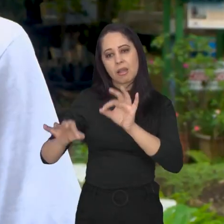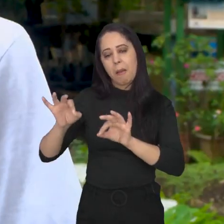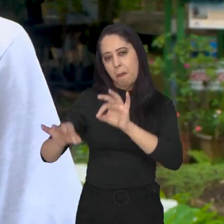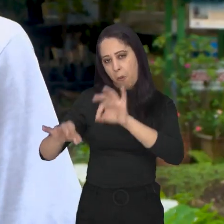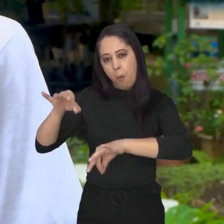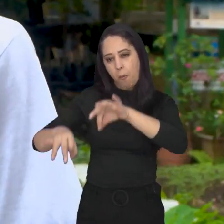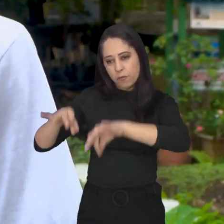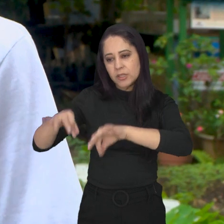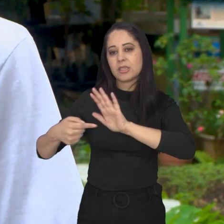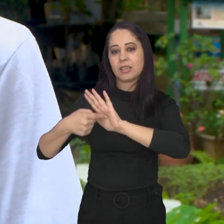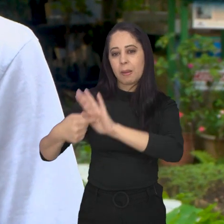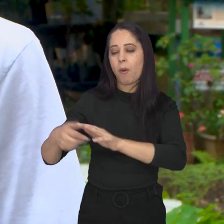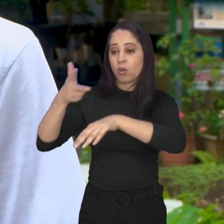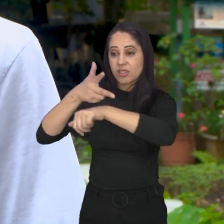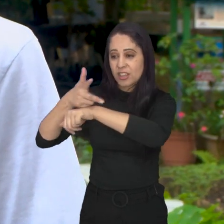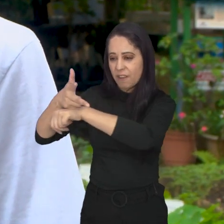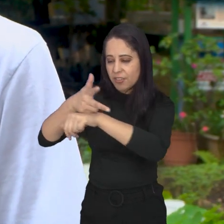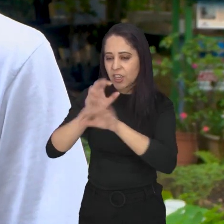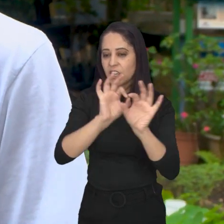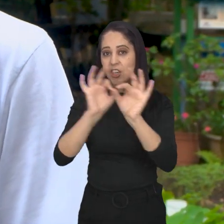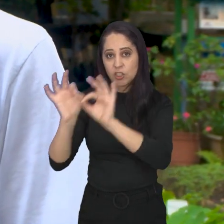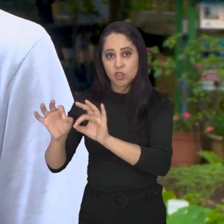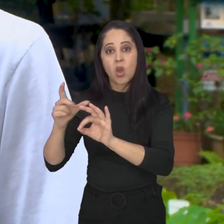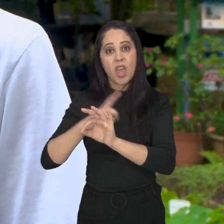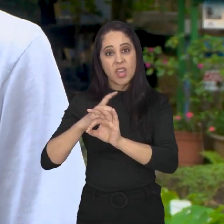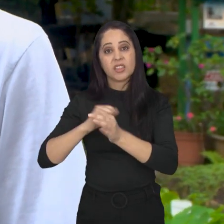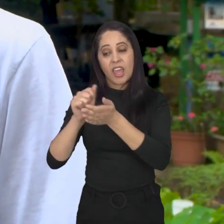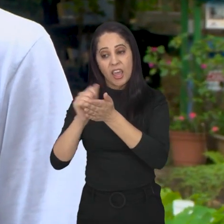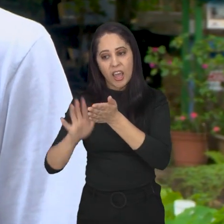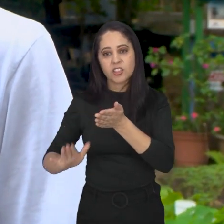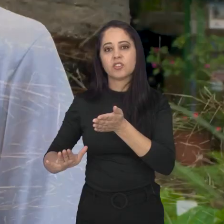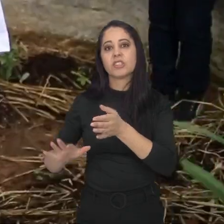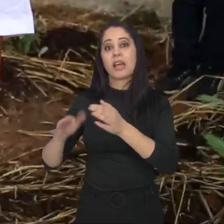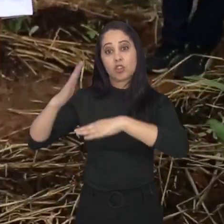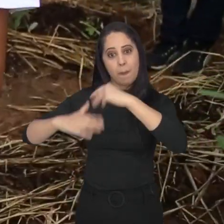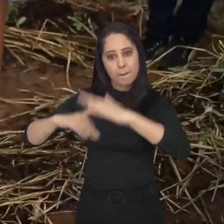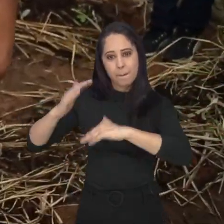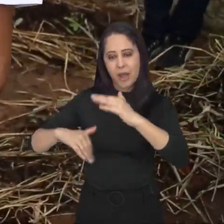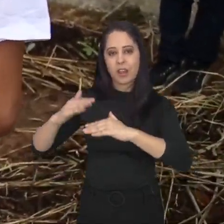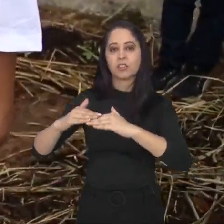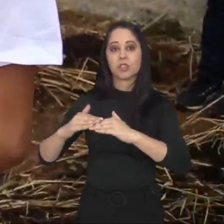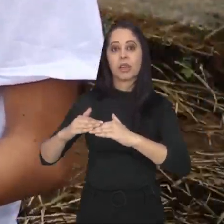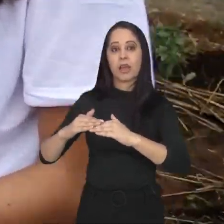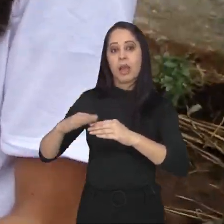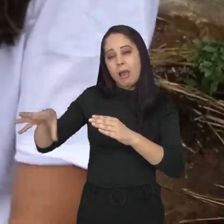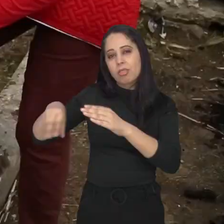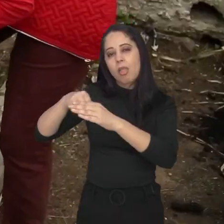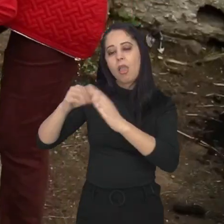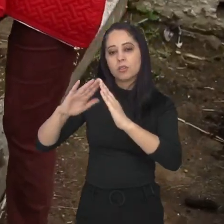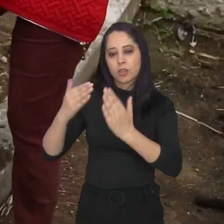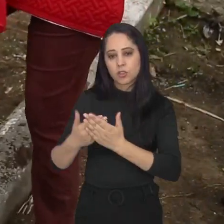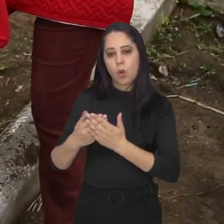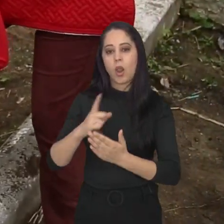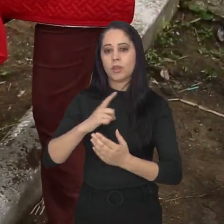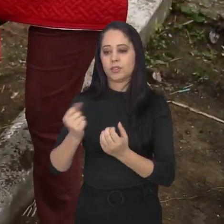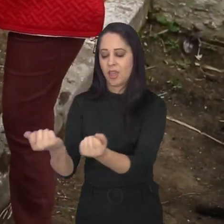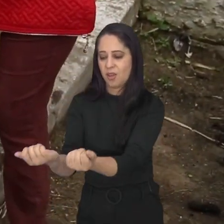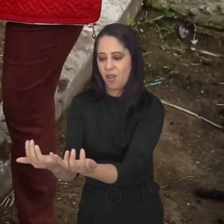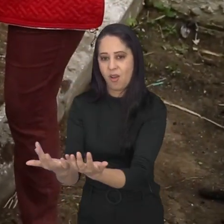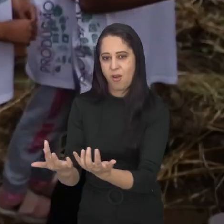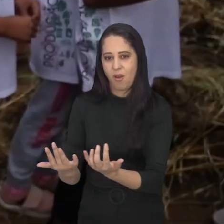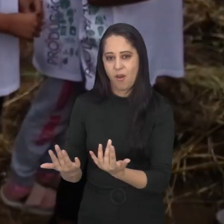de transformar na prática nossa relação com o meio ambiente. Quando a gente chega nas escolas, a gente faz uma rodada